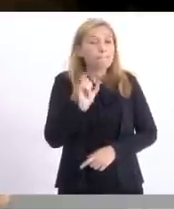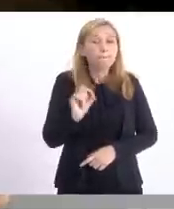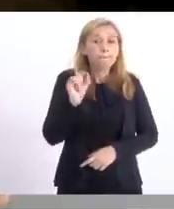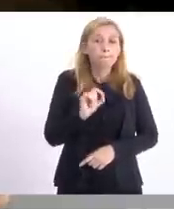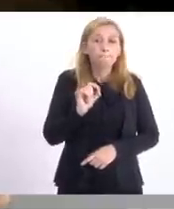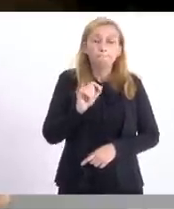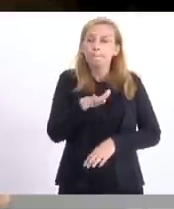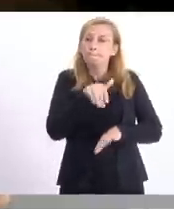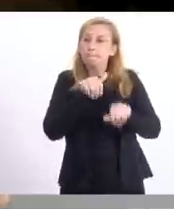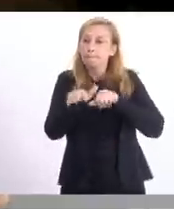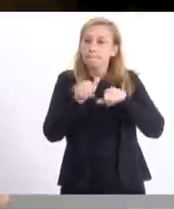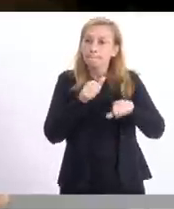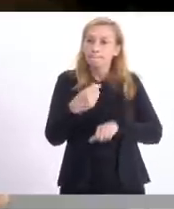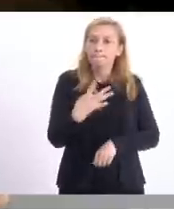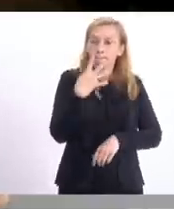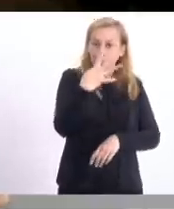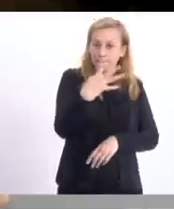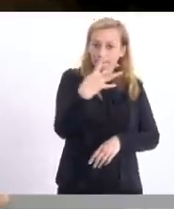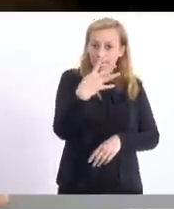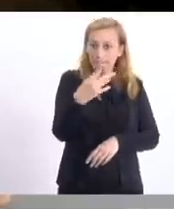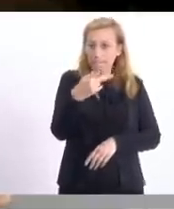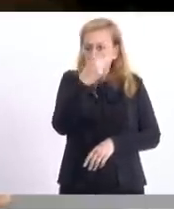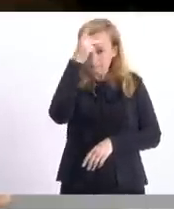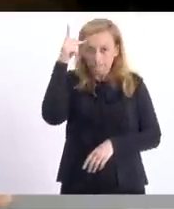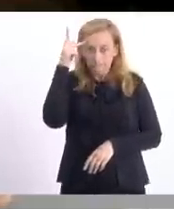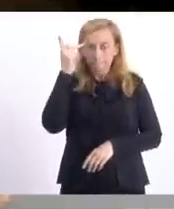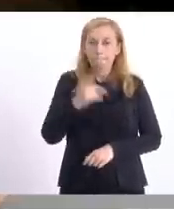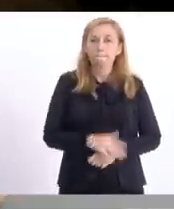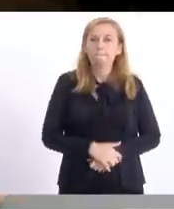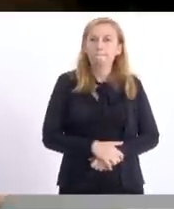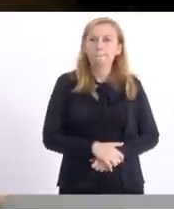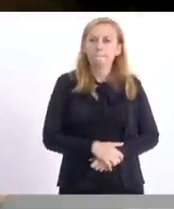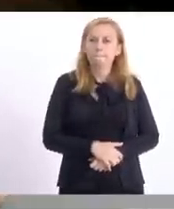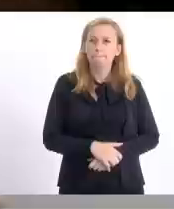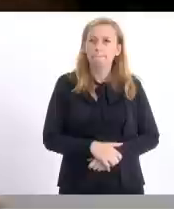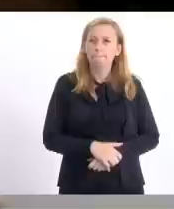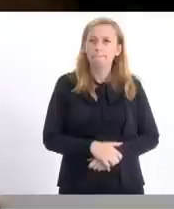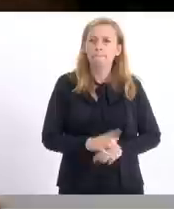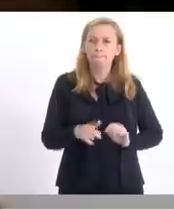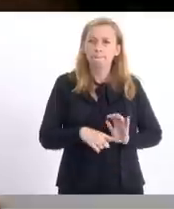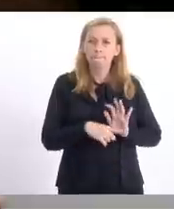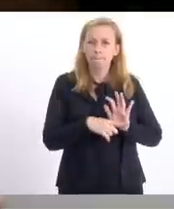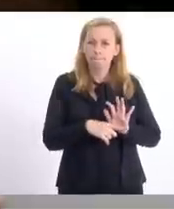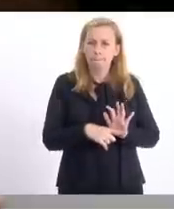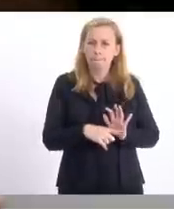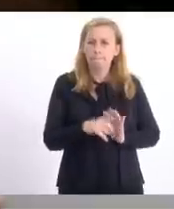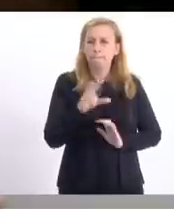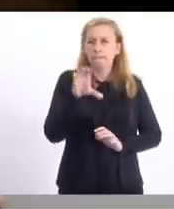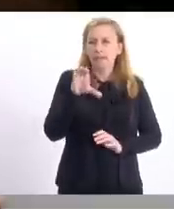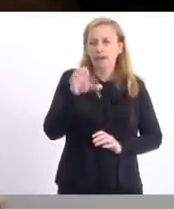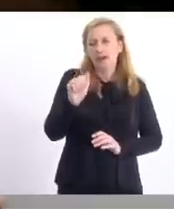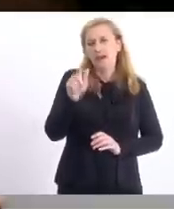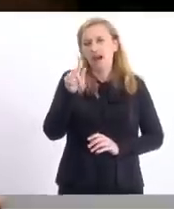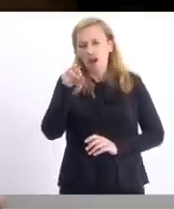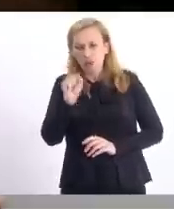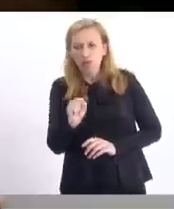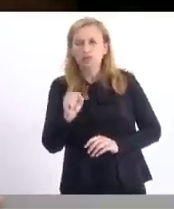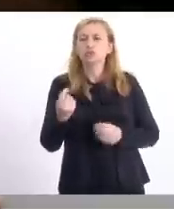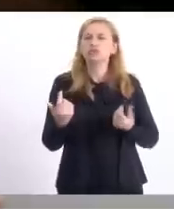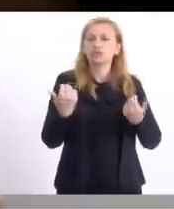fez um chamamento de 4 candidatos para a recomposição de cargos que estavam em vacância. E houve